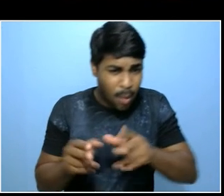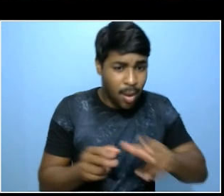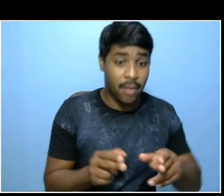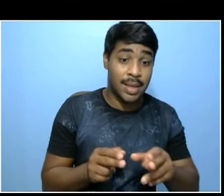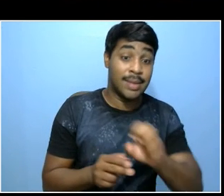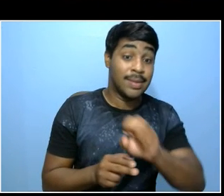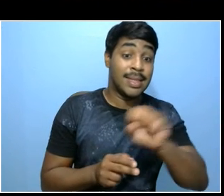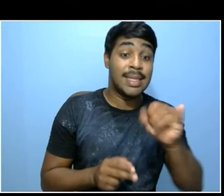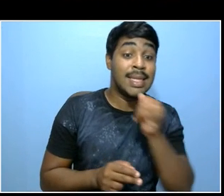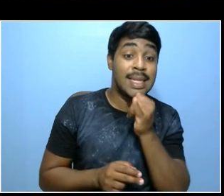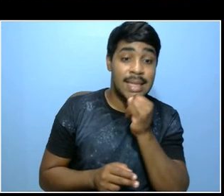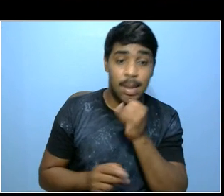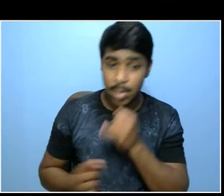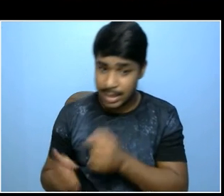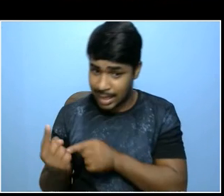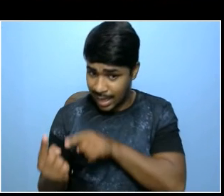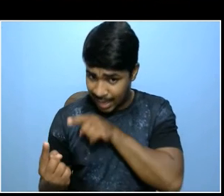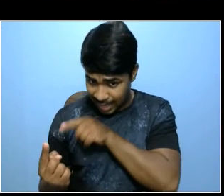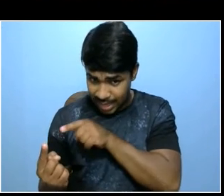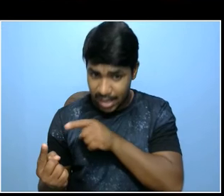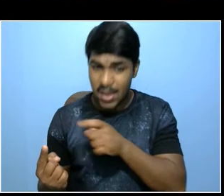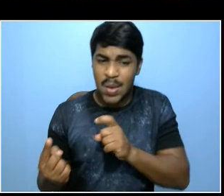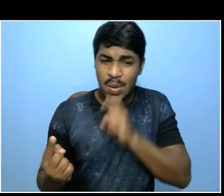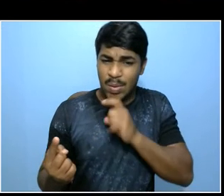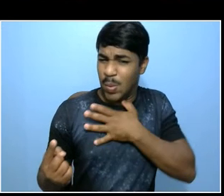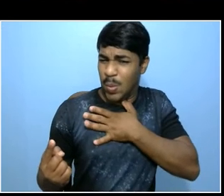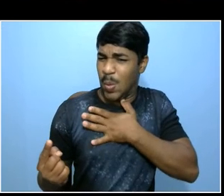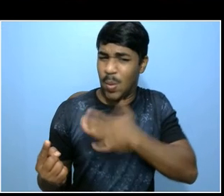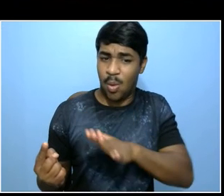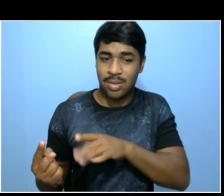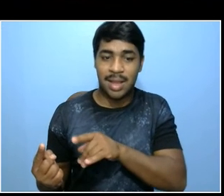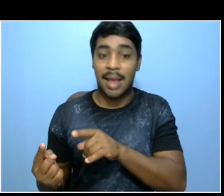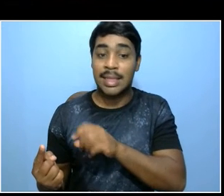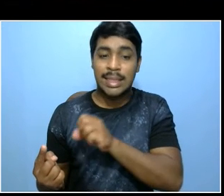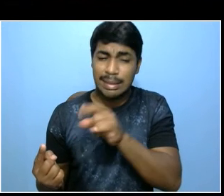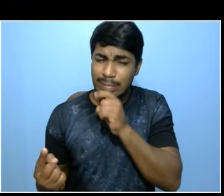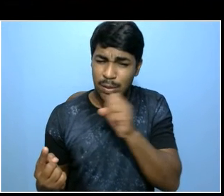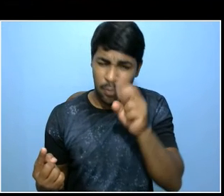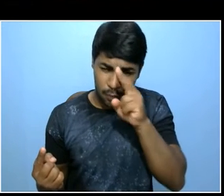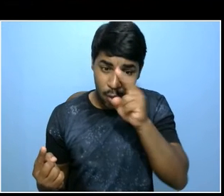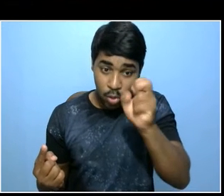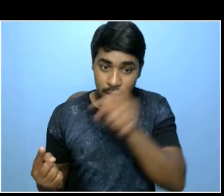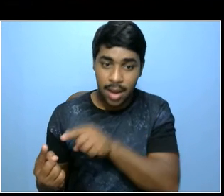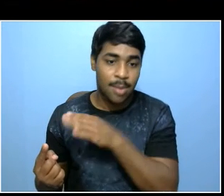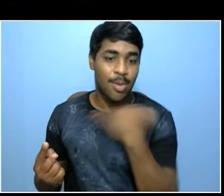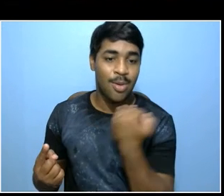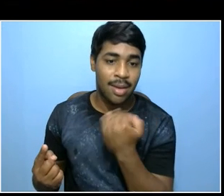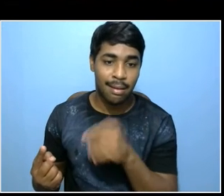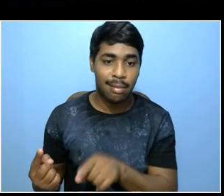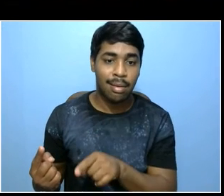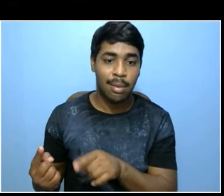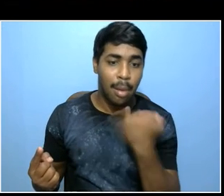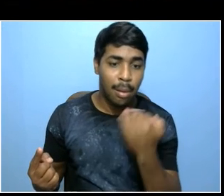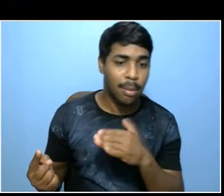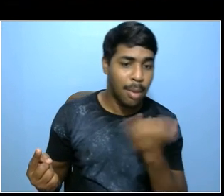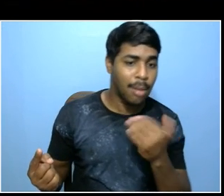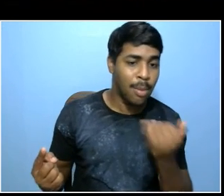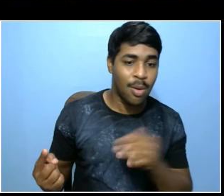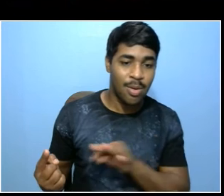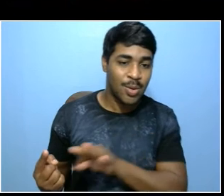que vai acontecer? Se vem um frio muito forte, todos eles podem morrer. Por quê? Porque eles são geneticamente idênticos, né? Então, se